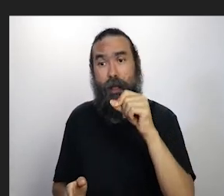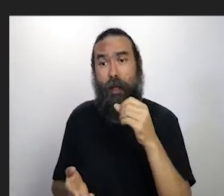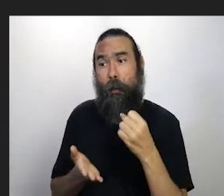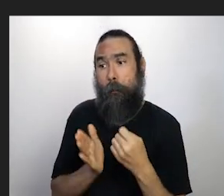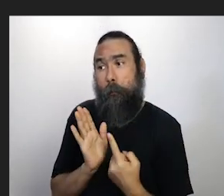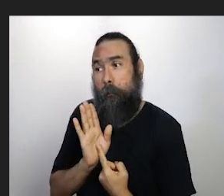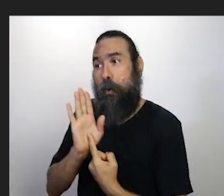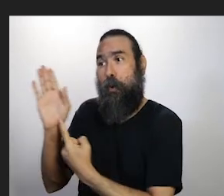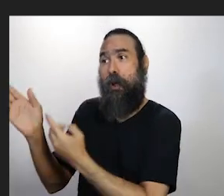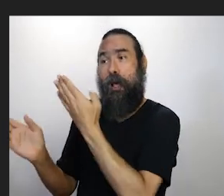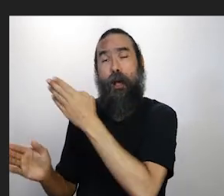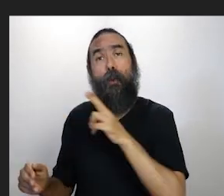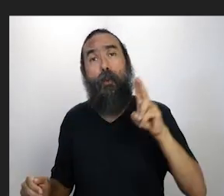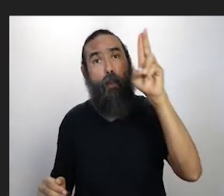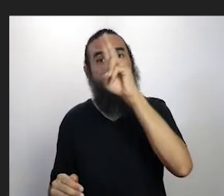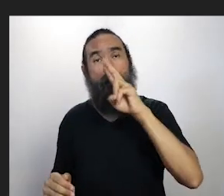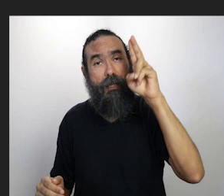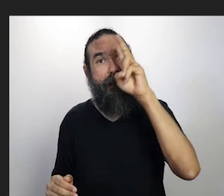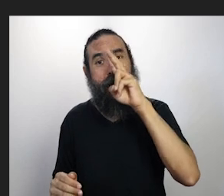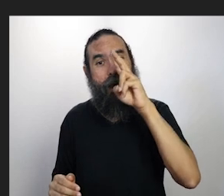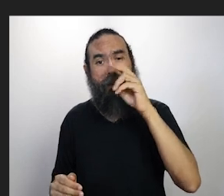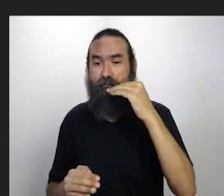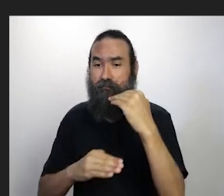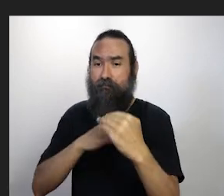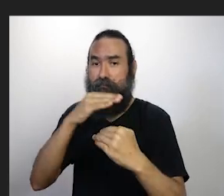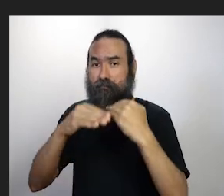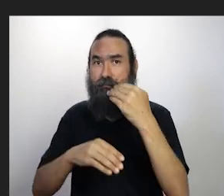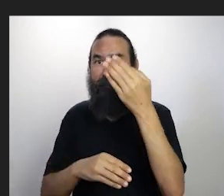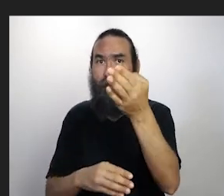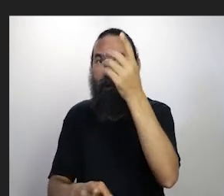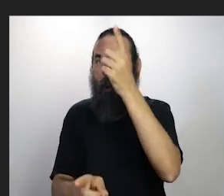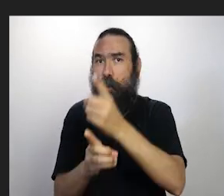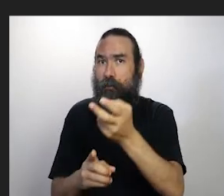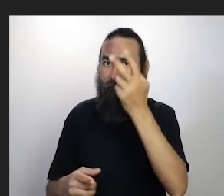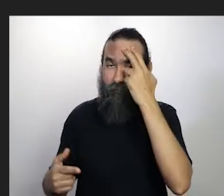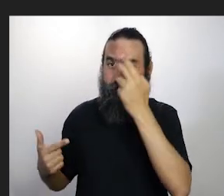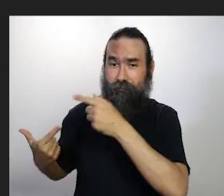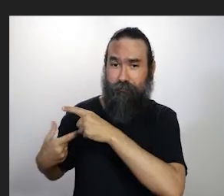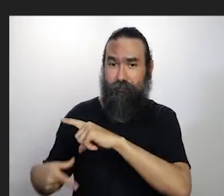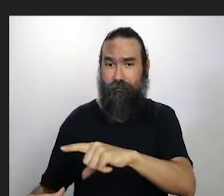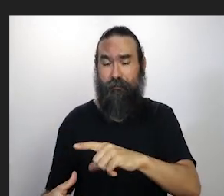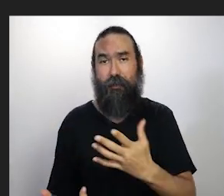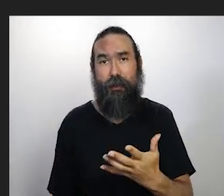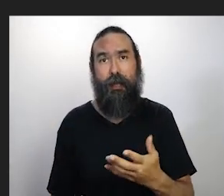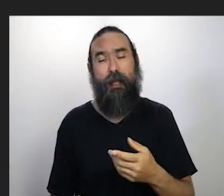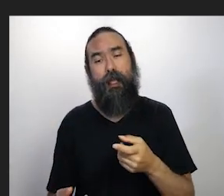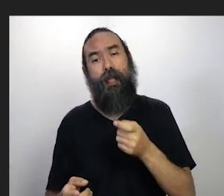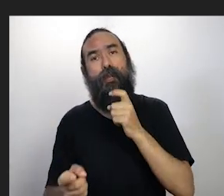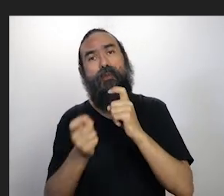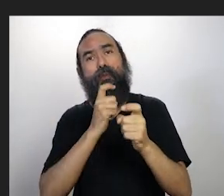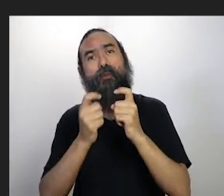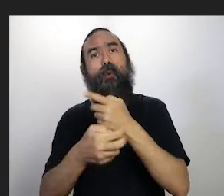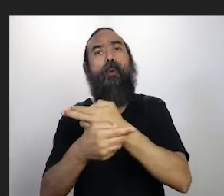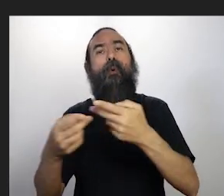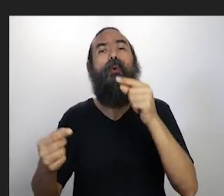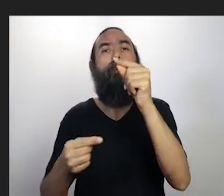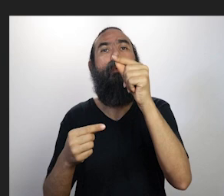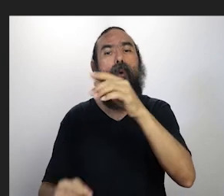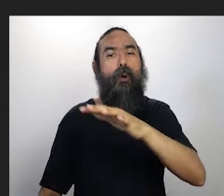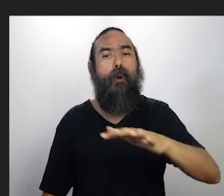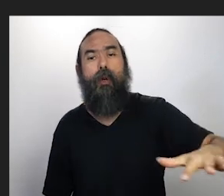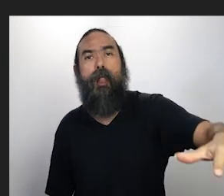que, de repente, poderia também contribuir para o encontro. E aí, questões como o território me marcaram muito,